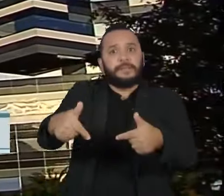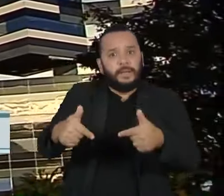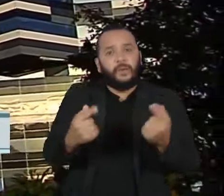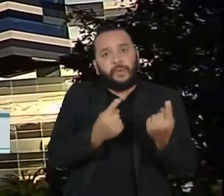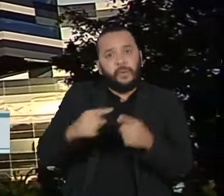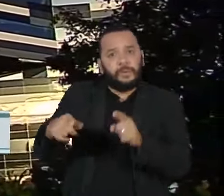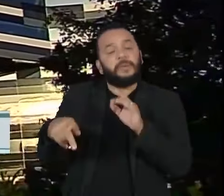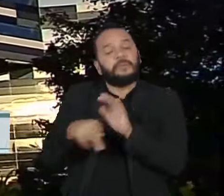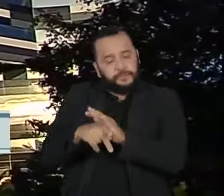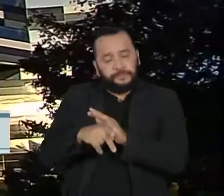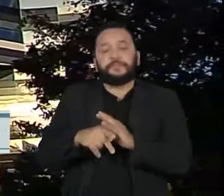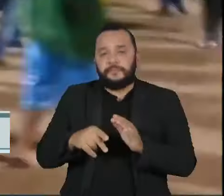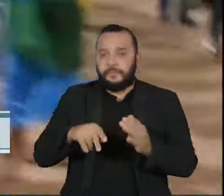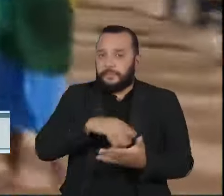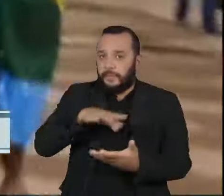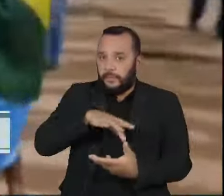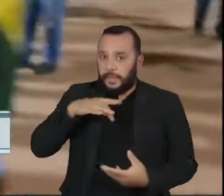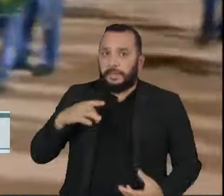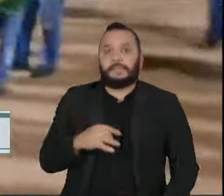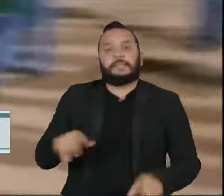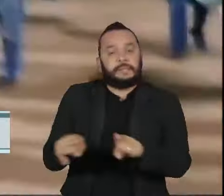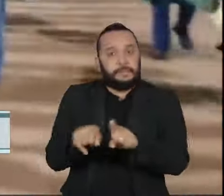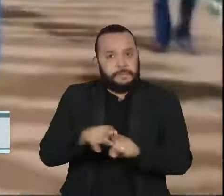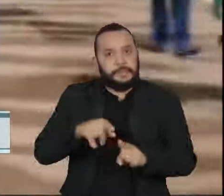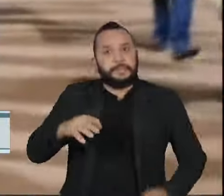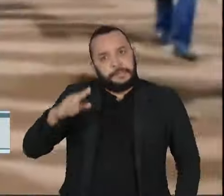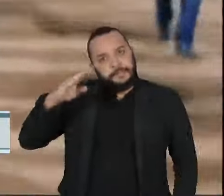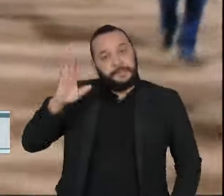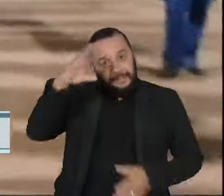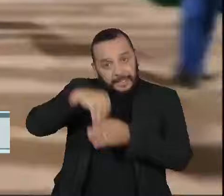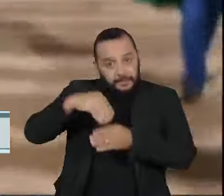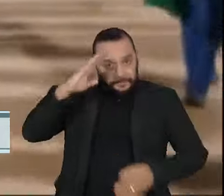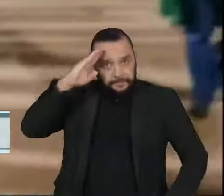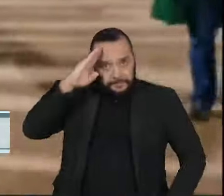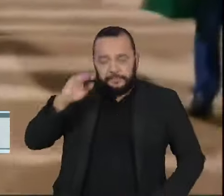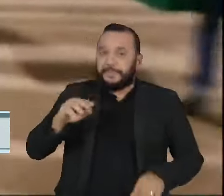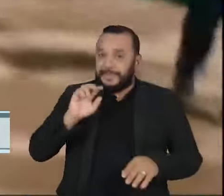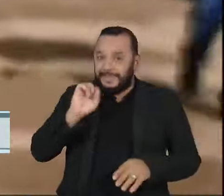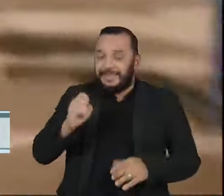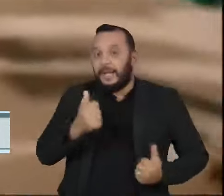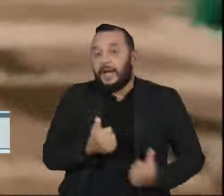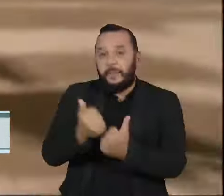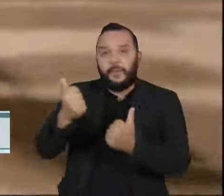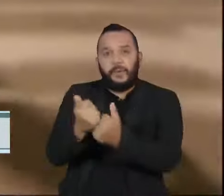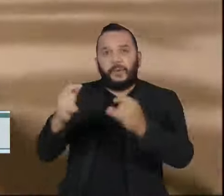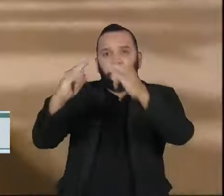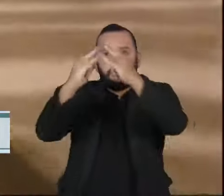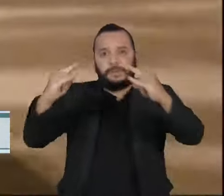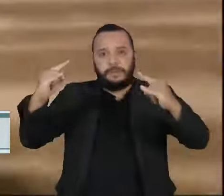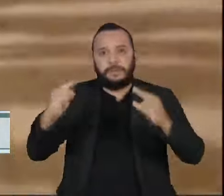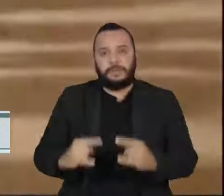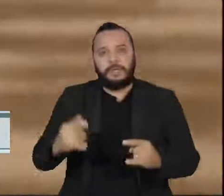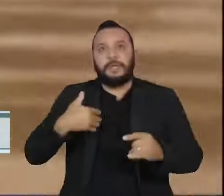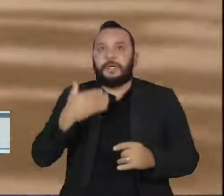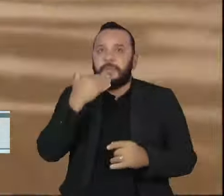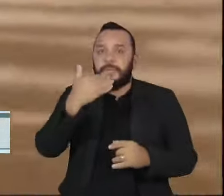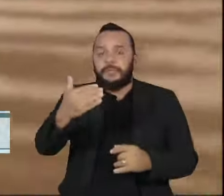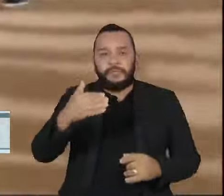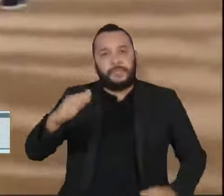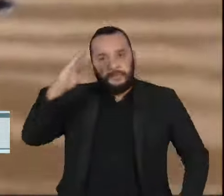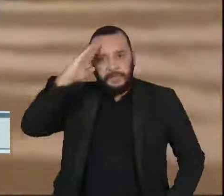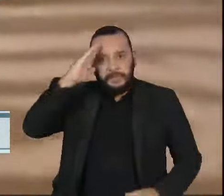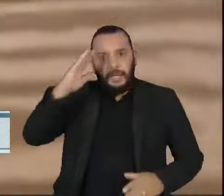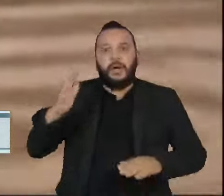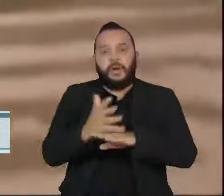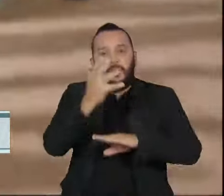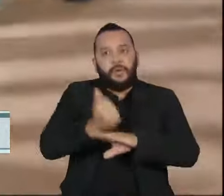força e se houve conivência com o acampamento montado em frente ao quartel-general do Exército que pedia a intervenção militar no